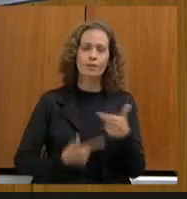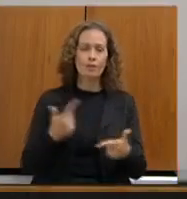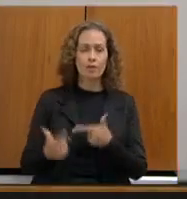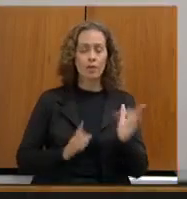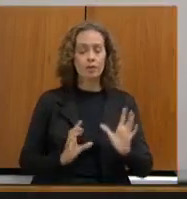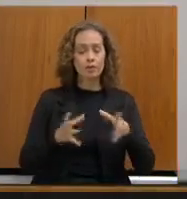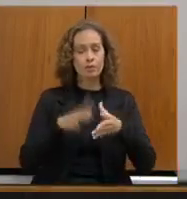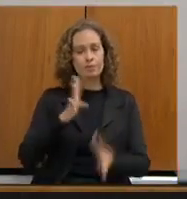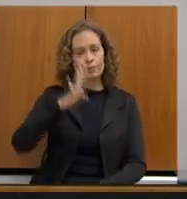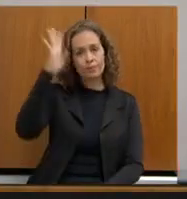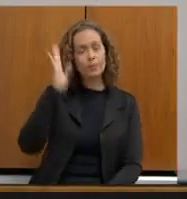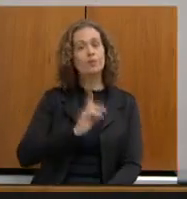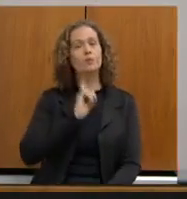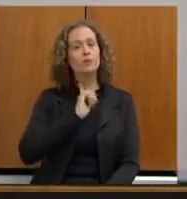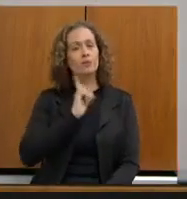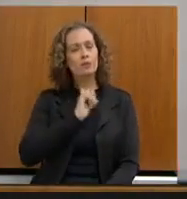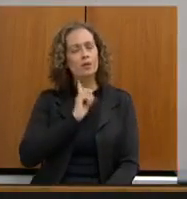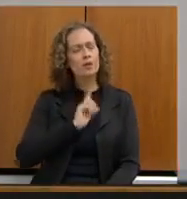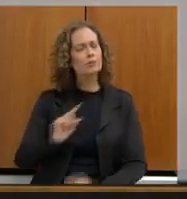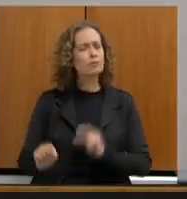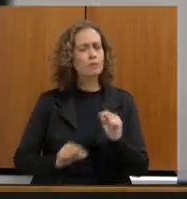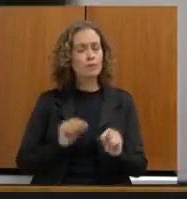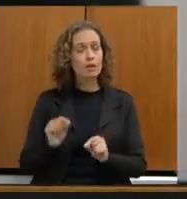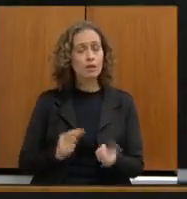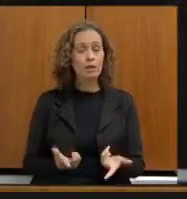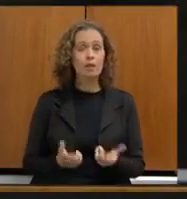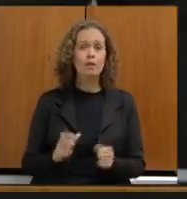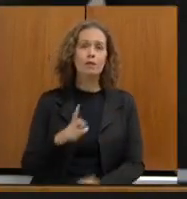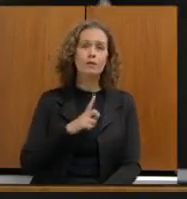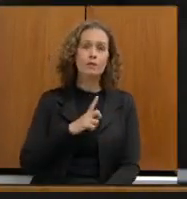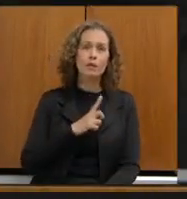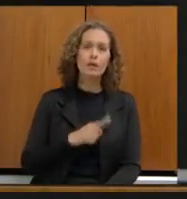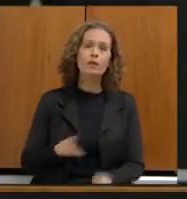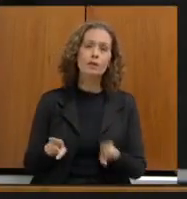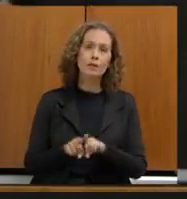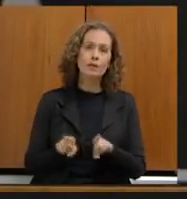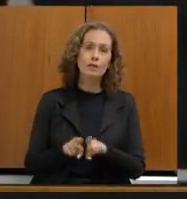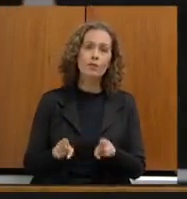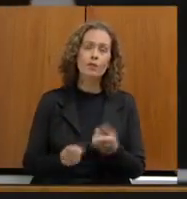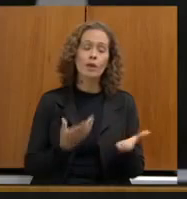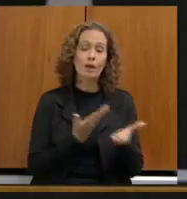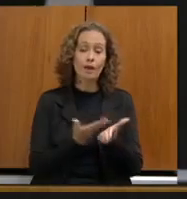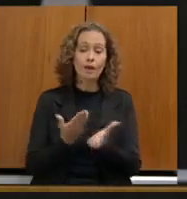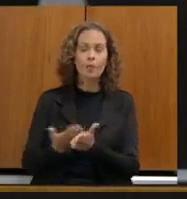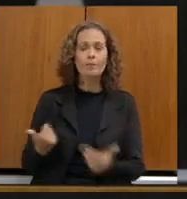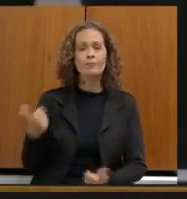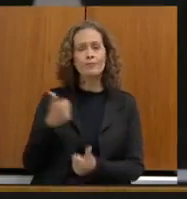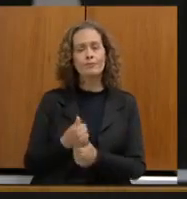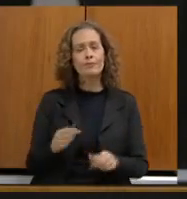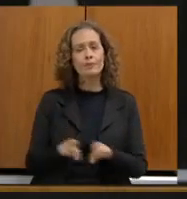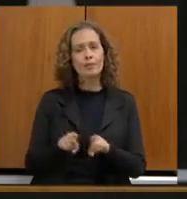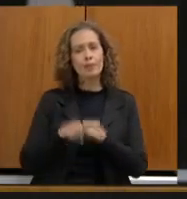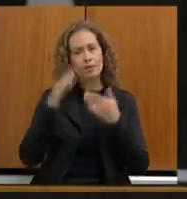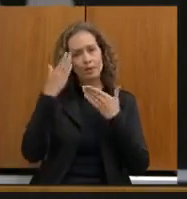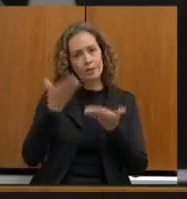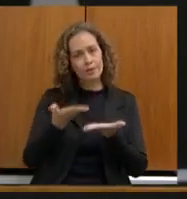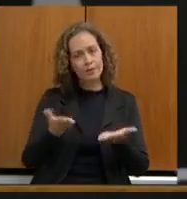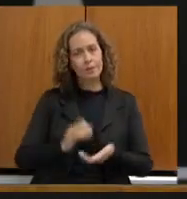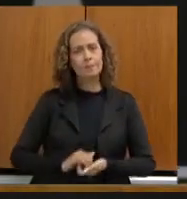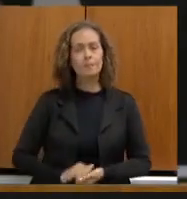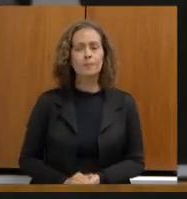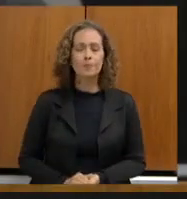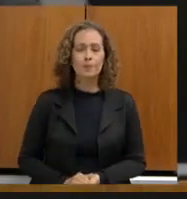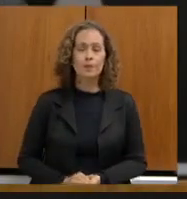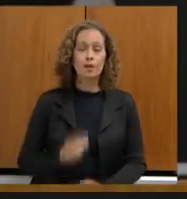valorosos de Bombeiros Militar de Minas Gerais para que se passa também a recomposição das perdas inflacionárias Agradeço o Senhor